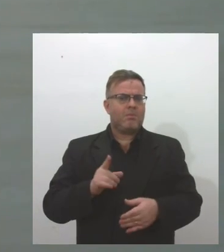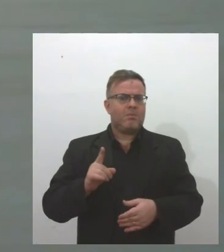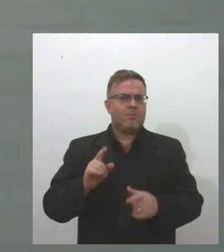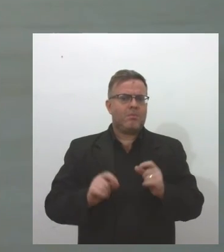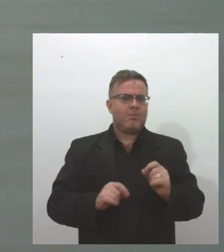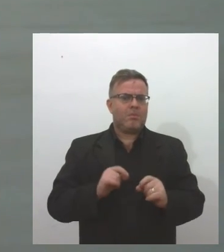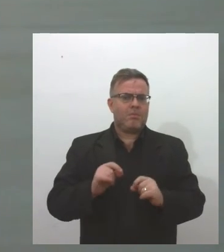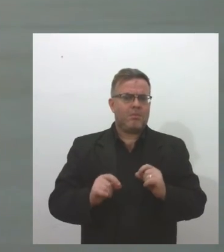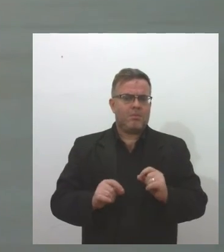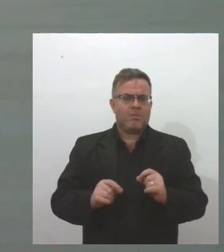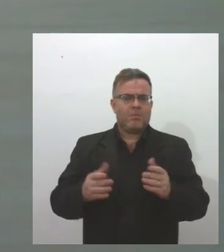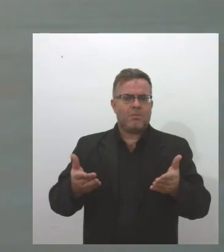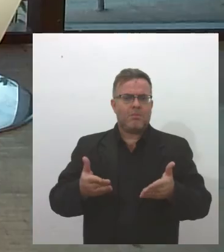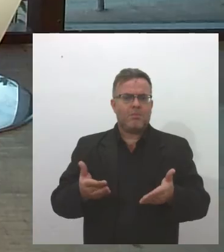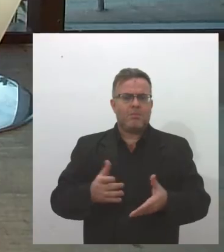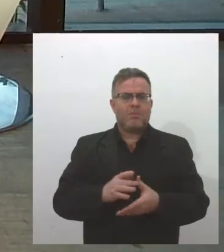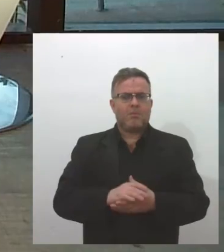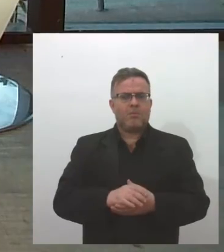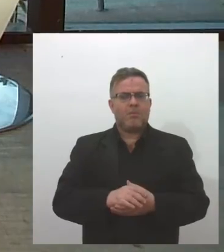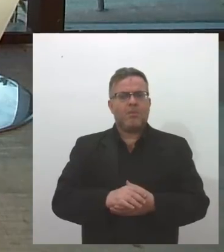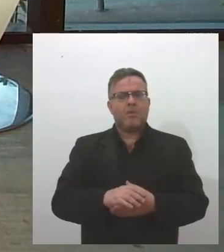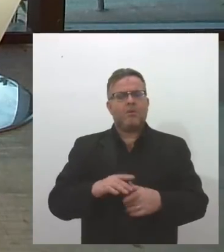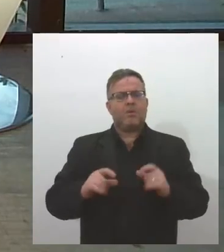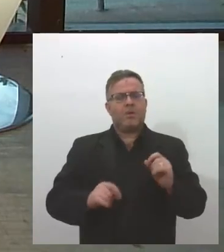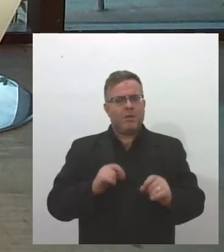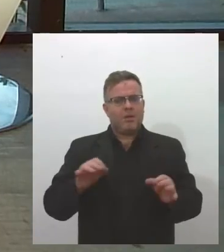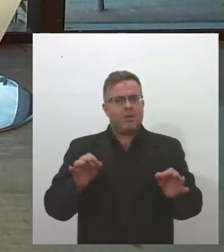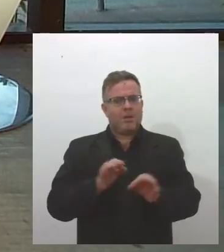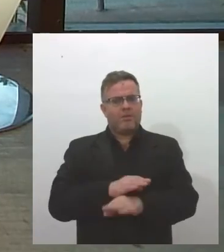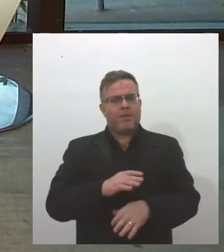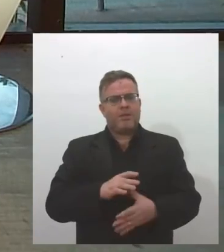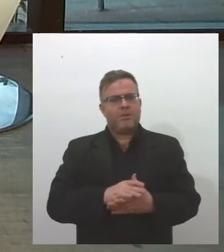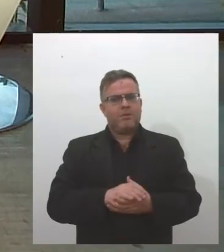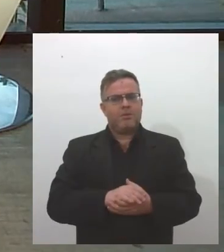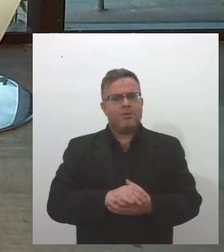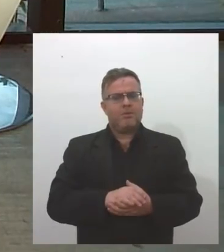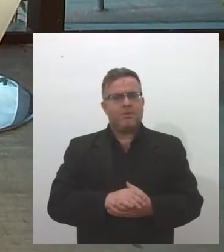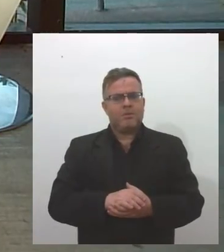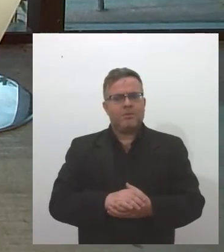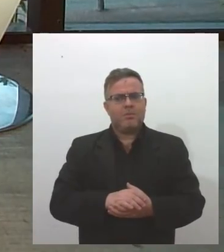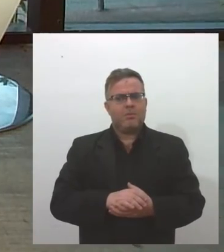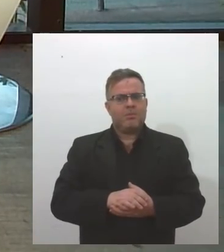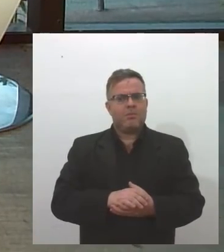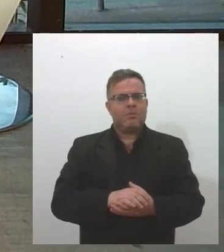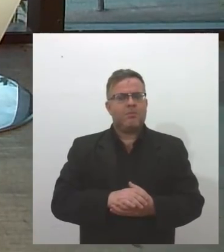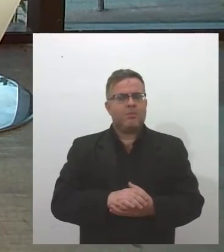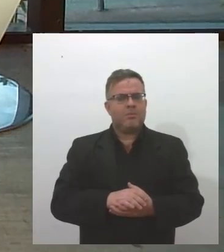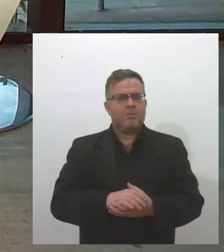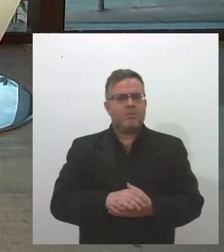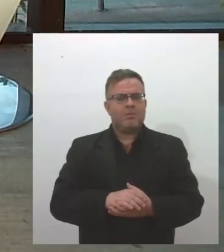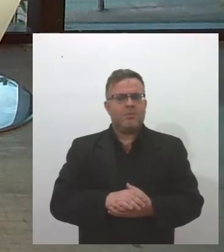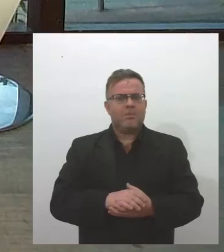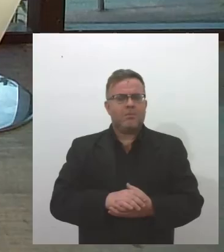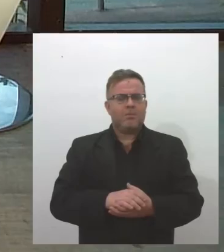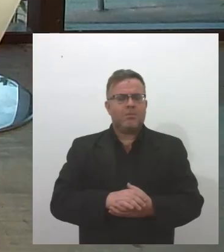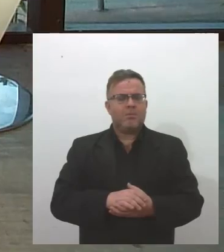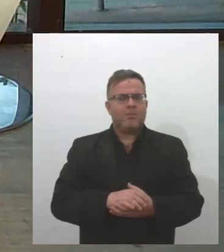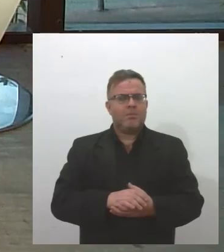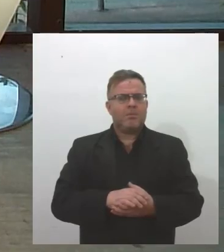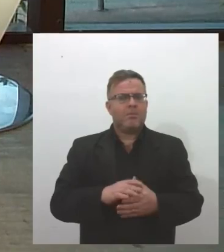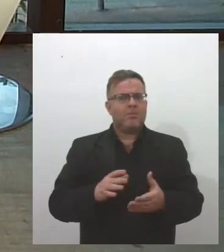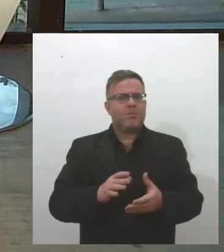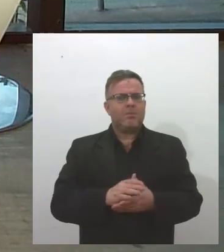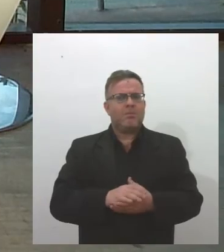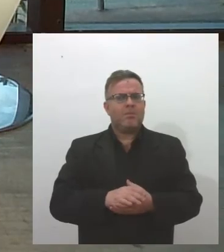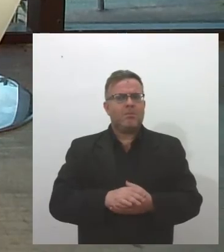para vocês agora, vocês que estão aqui agora também acompanhando, né? Estão apresentando a Lei da Pauta. A gente tem pais, a gente, né?